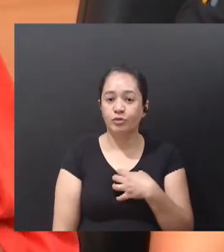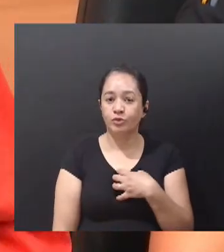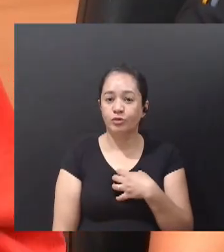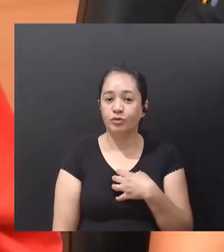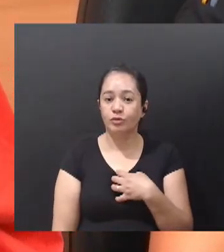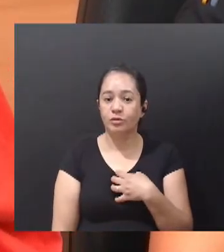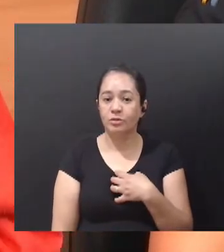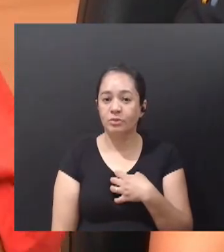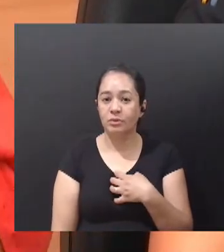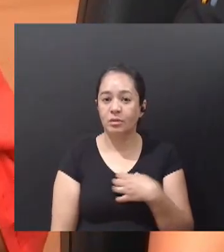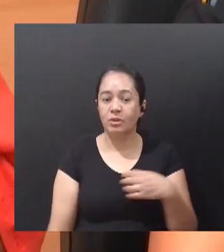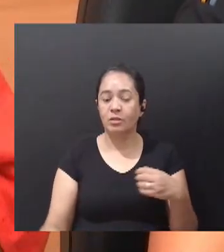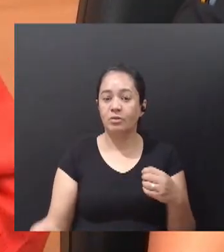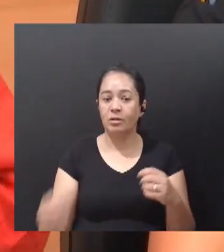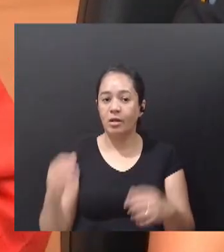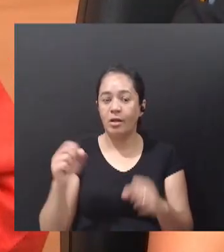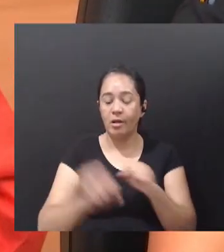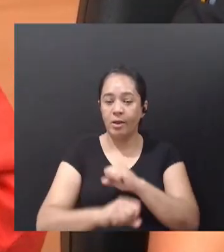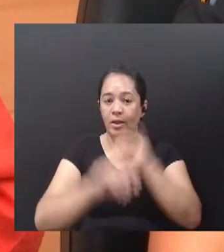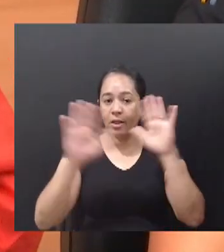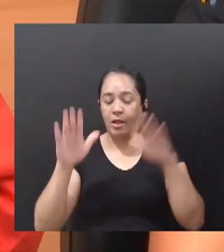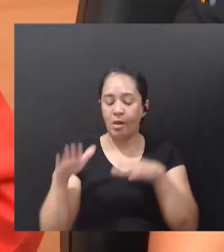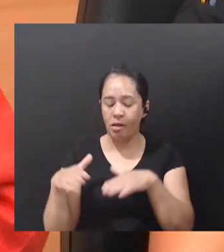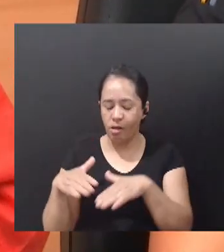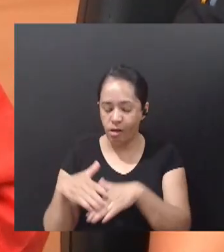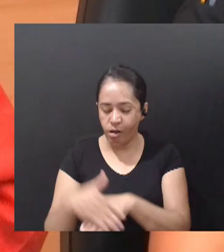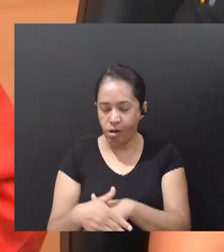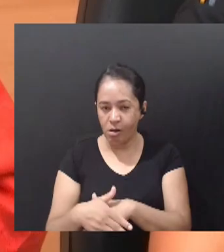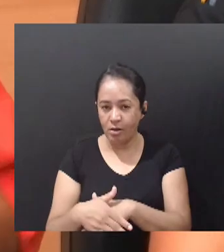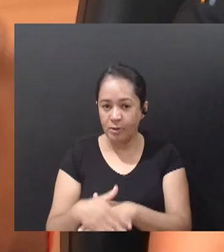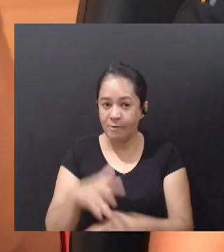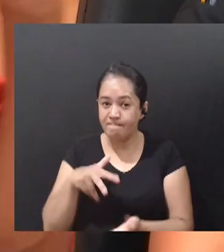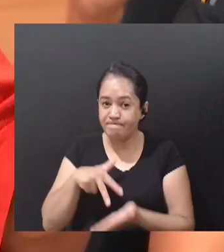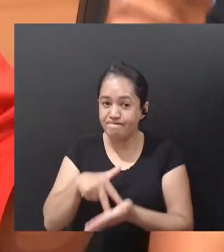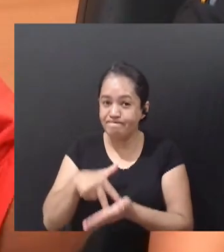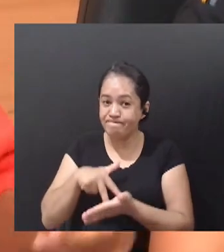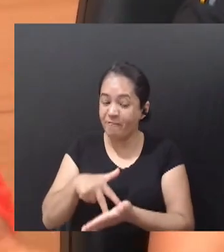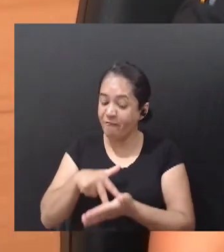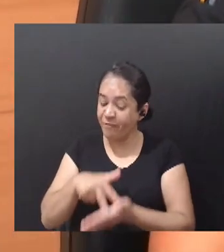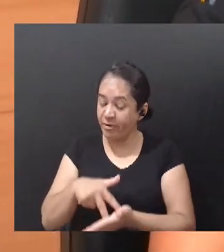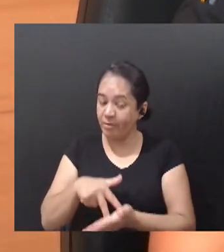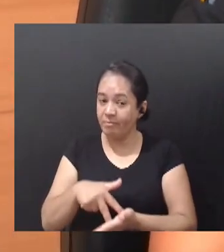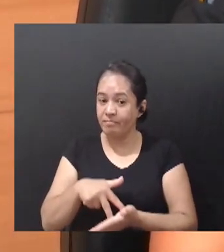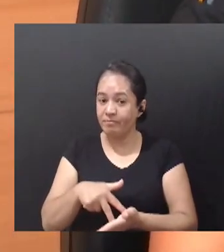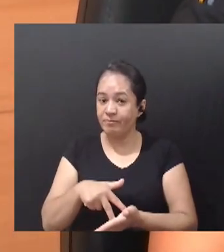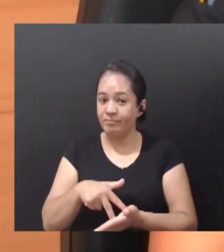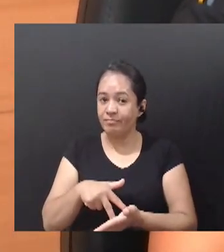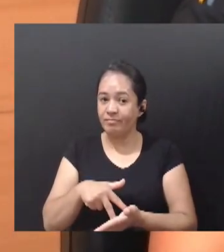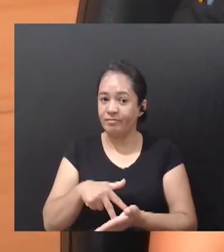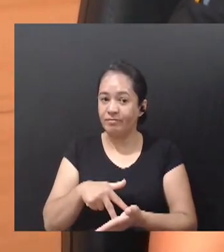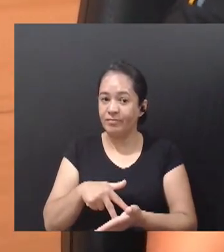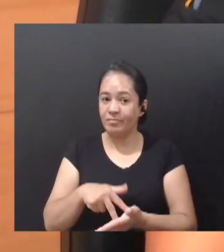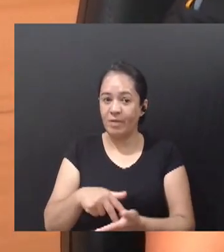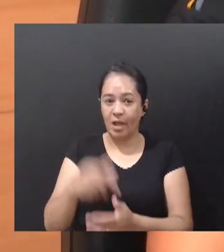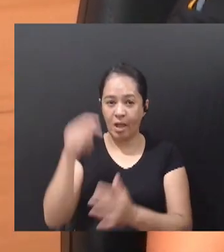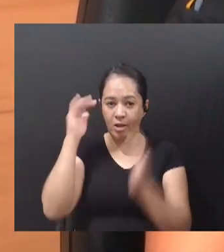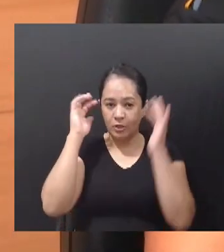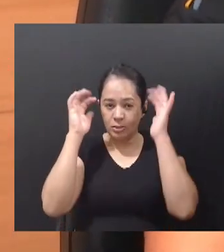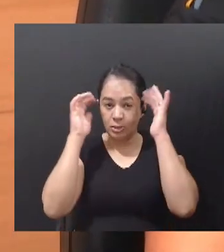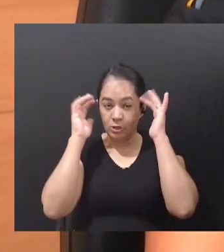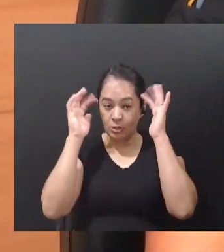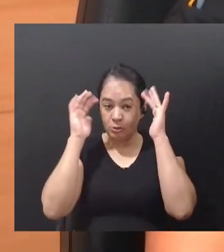lúcida, humilde, com os pés fincados no chão e com a mente a milhão, né? E isso daí